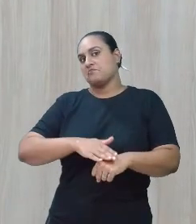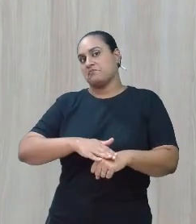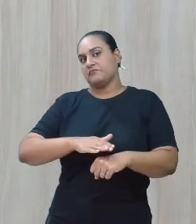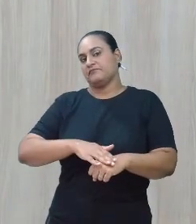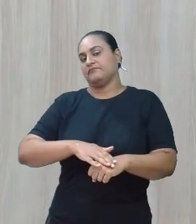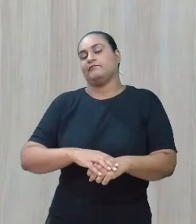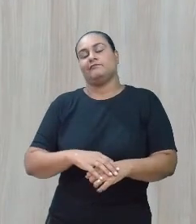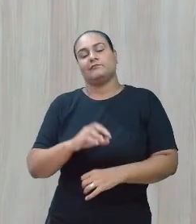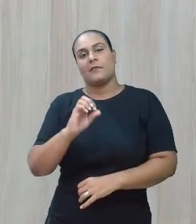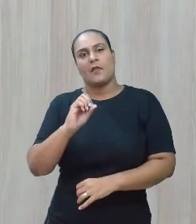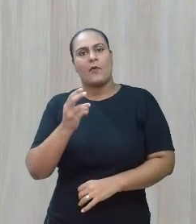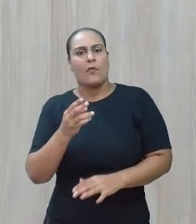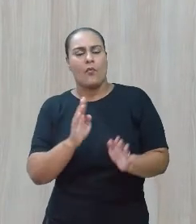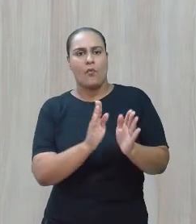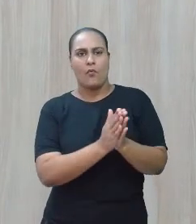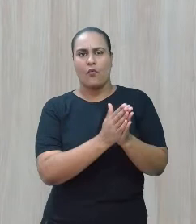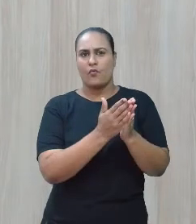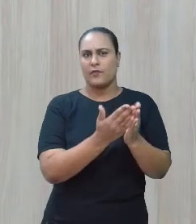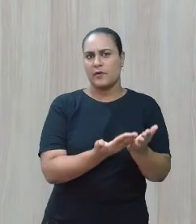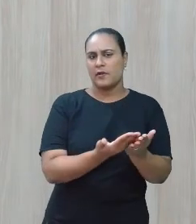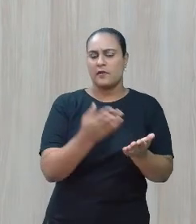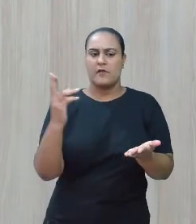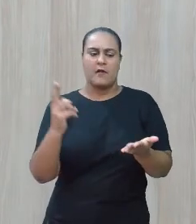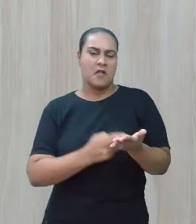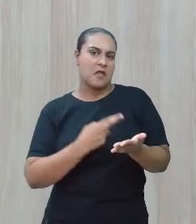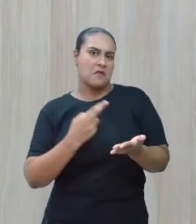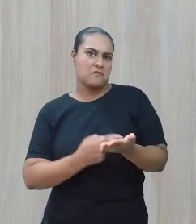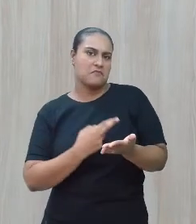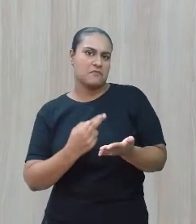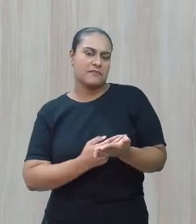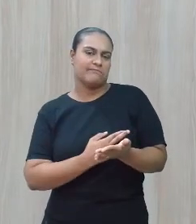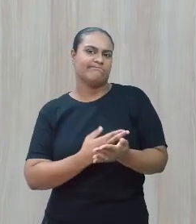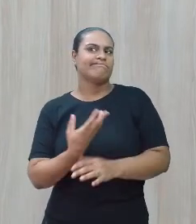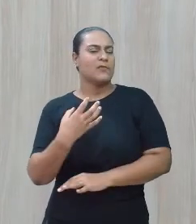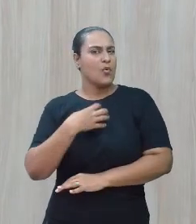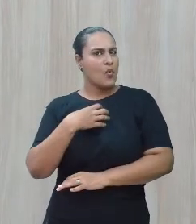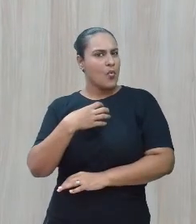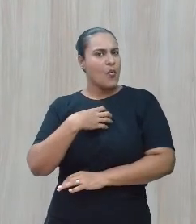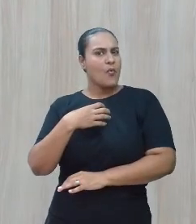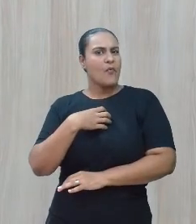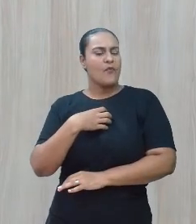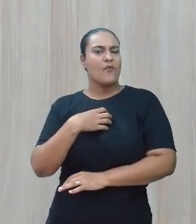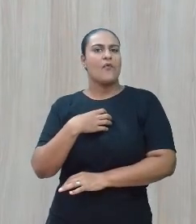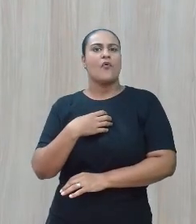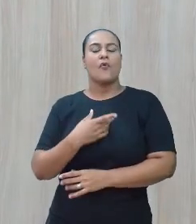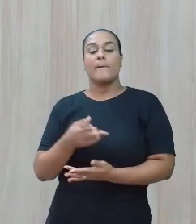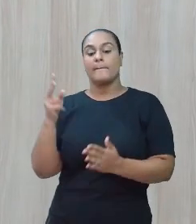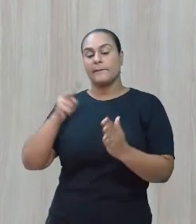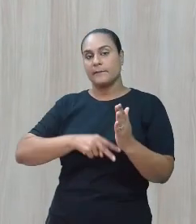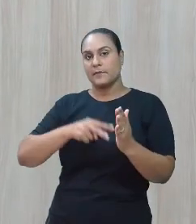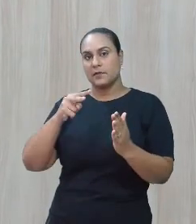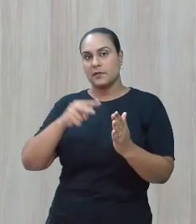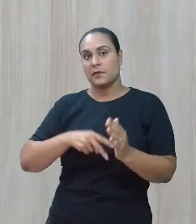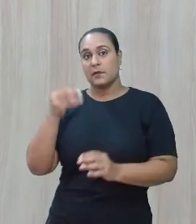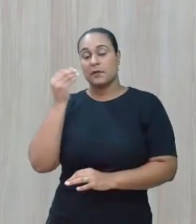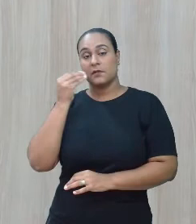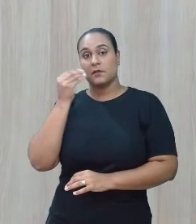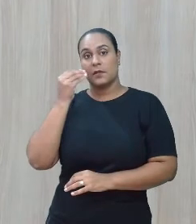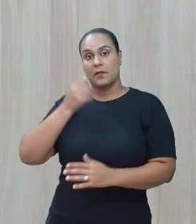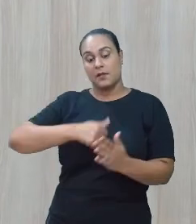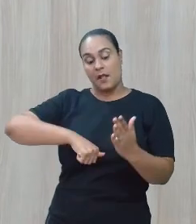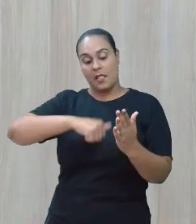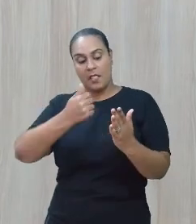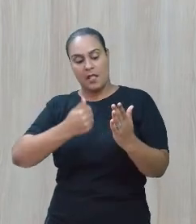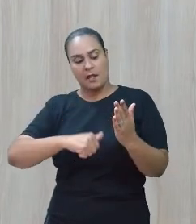você, ou no seu livro, ou em uma revista, de alguma forma, não é? Leia, tente